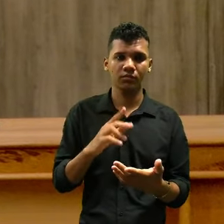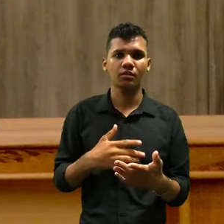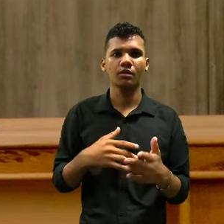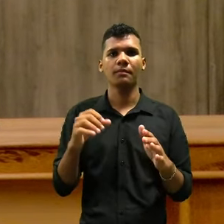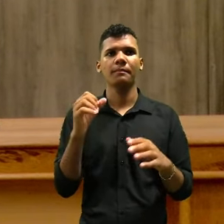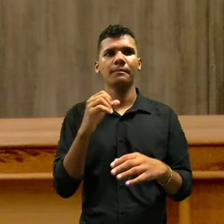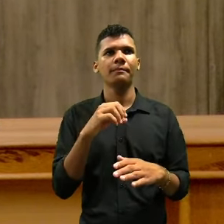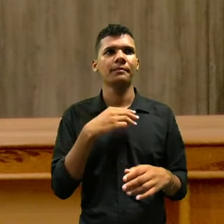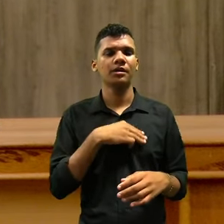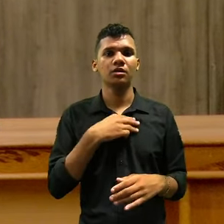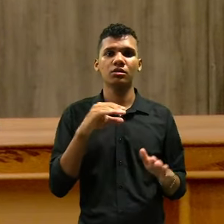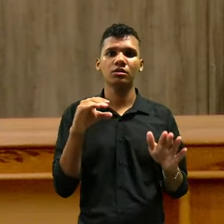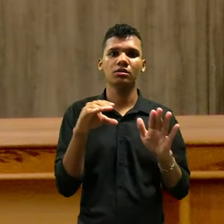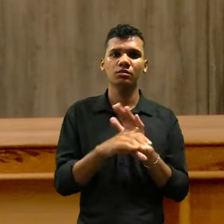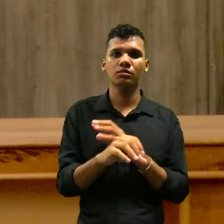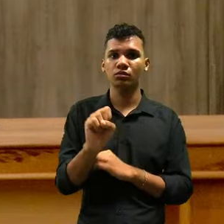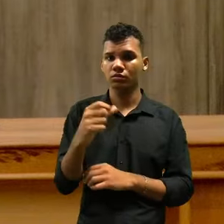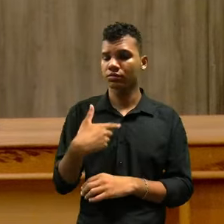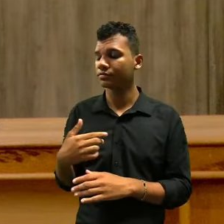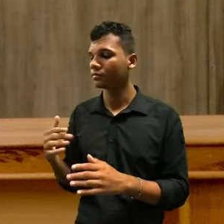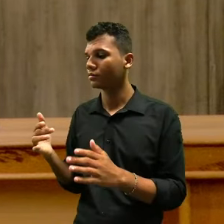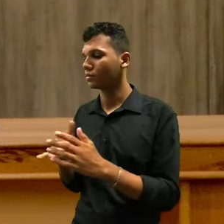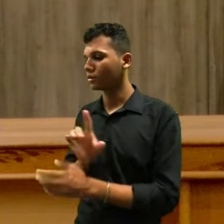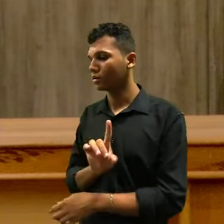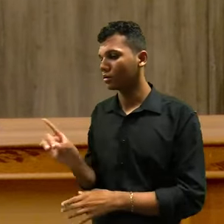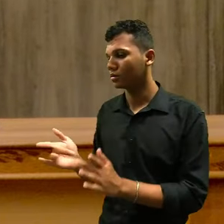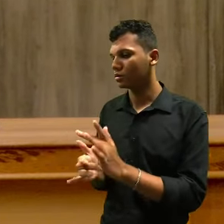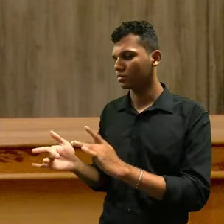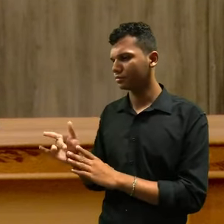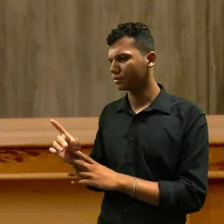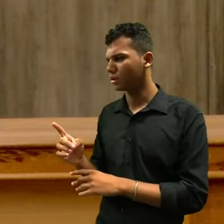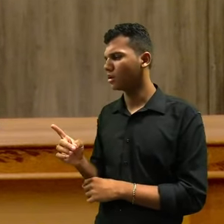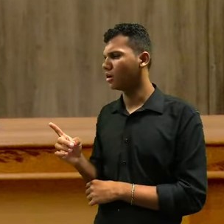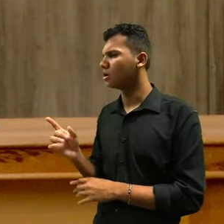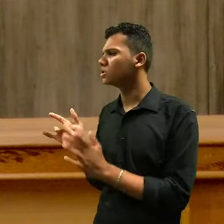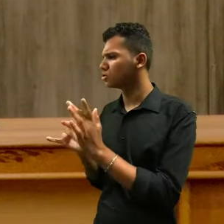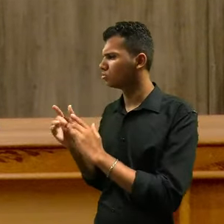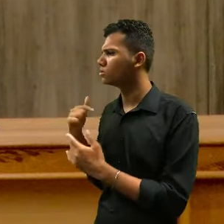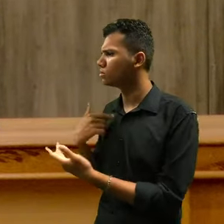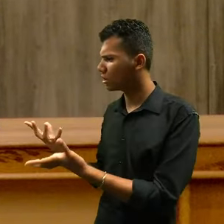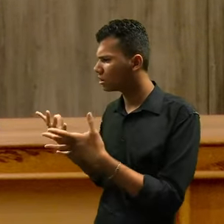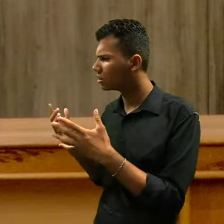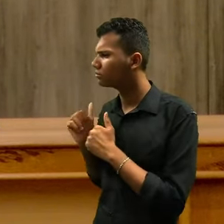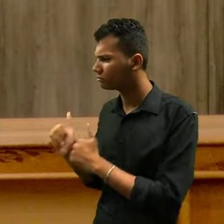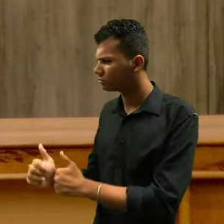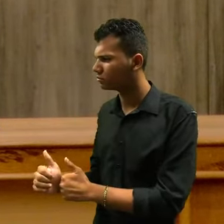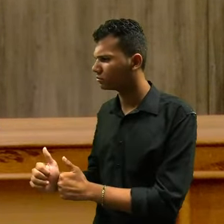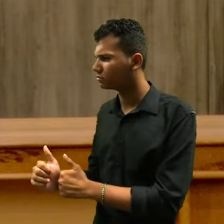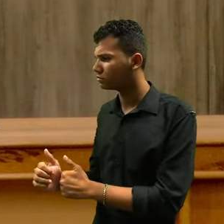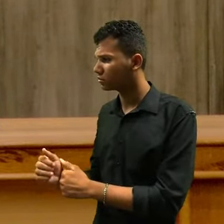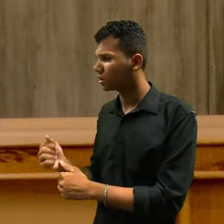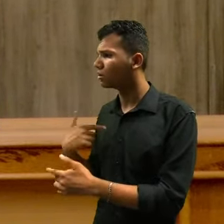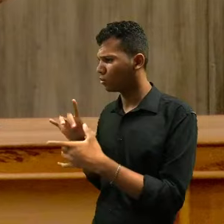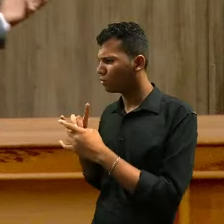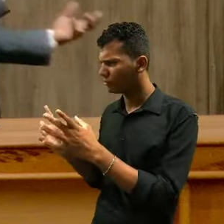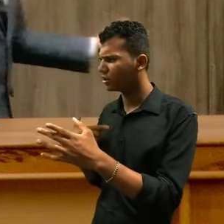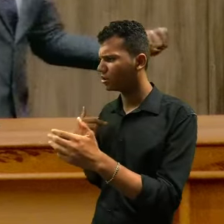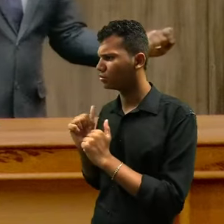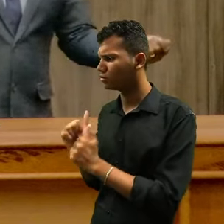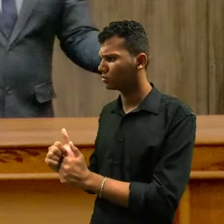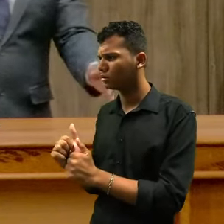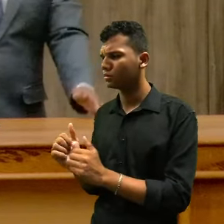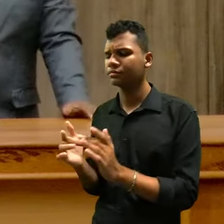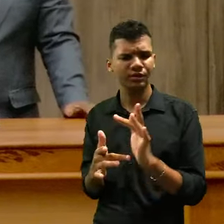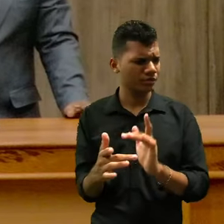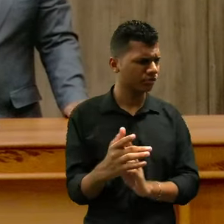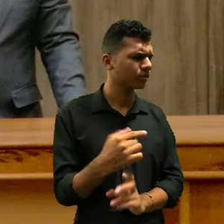homem chega e diz Jesus um Escriba não é assim deixa eu te seguir não foi Deixa eu te seguir aí Jesus